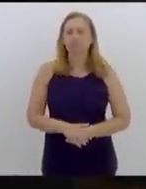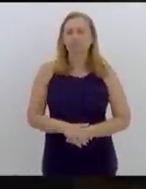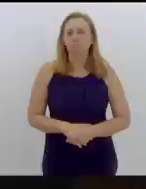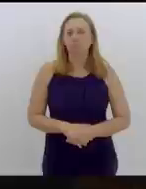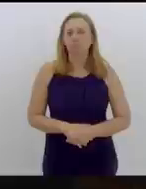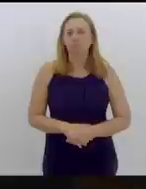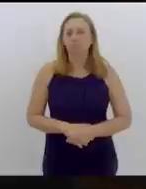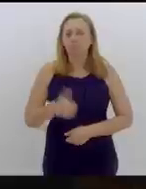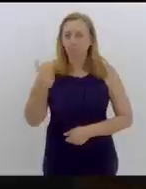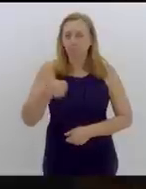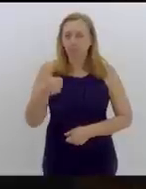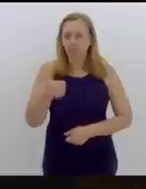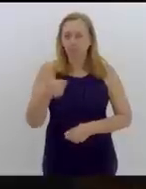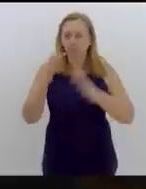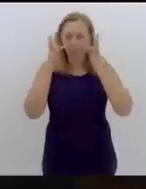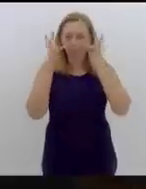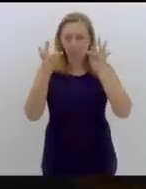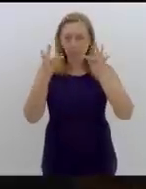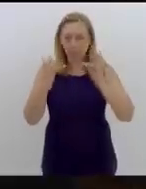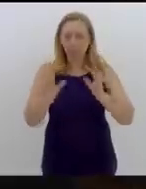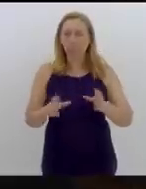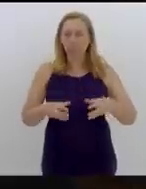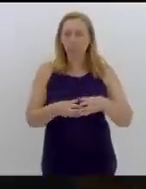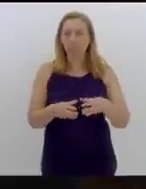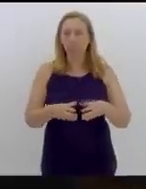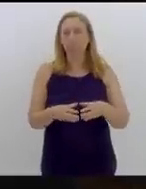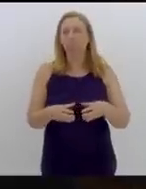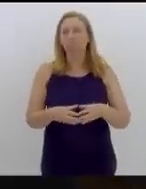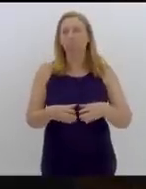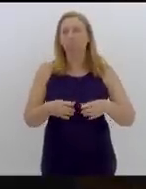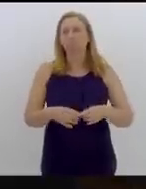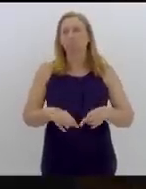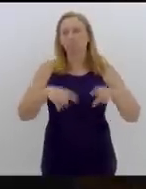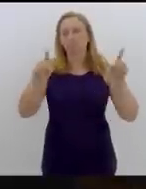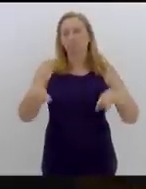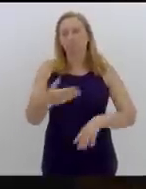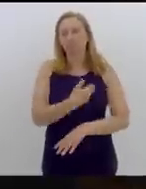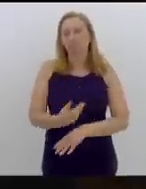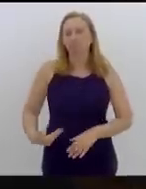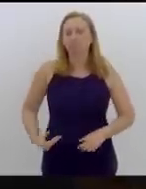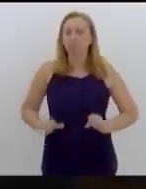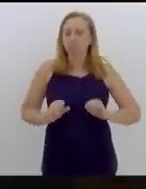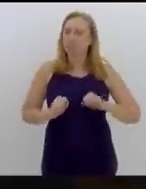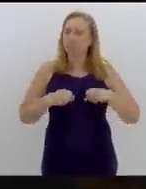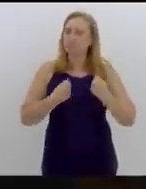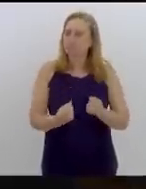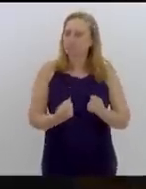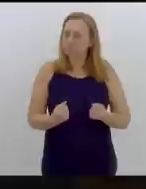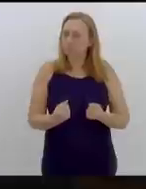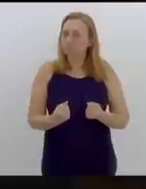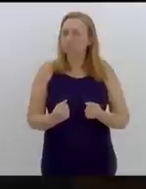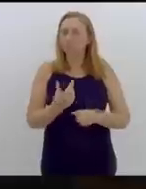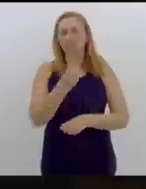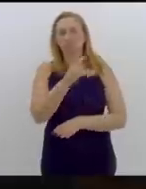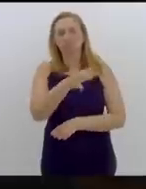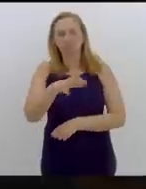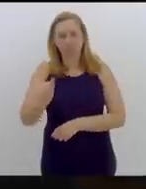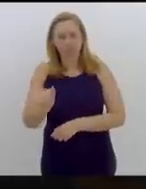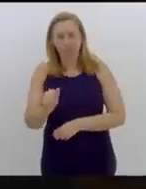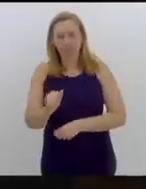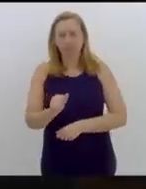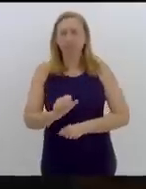primeiro lugar quero fazer um testemunho como presidente da Comissão de servidores públicos do esforço do nata das praças